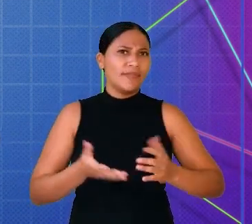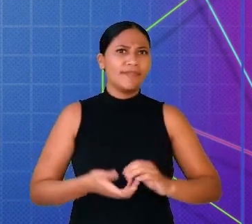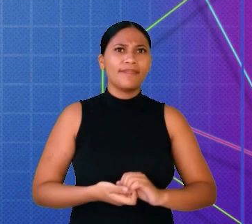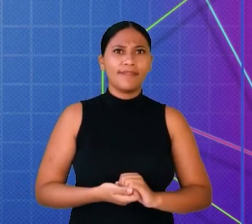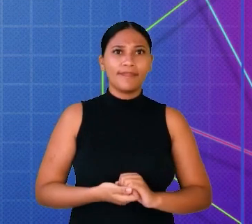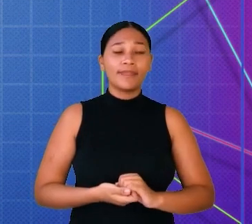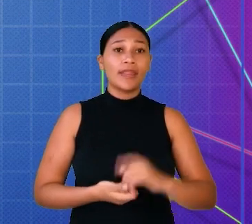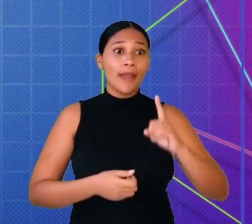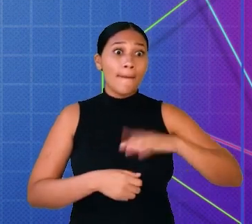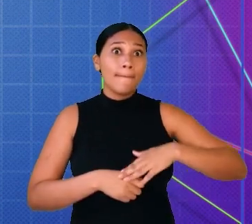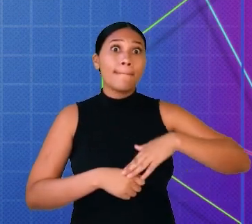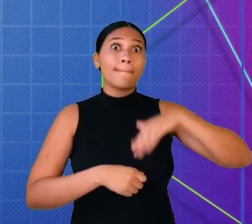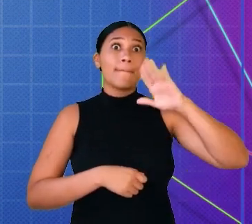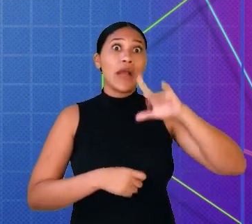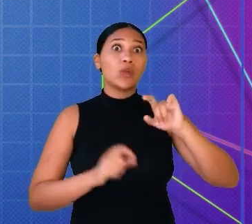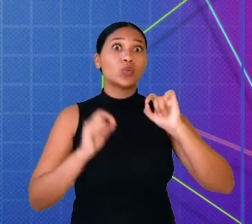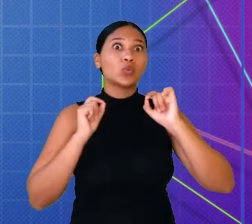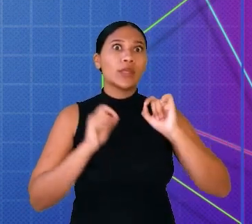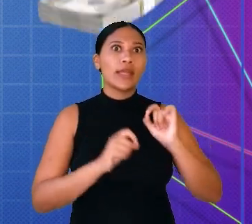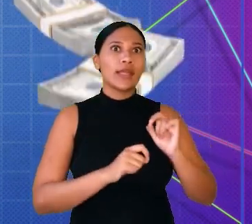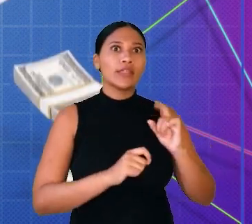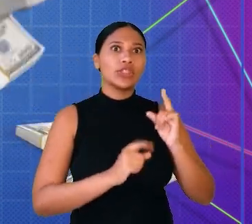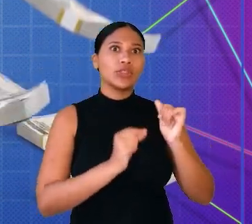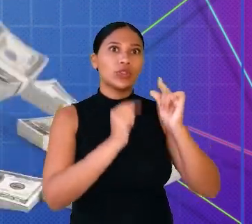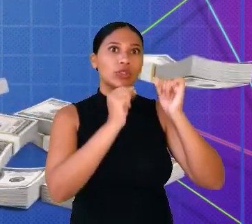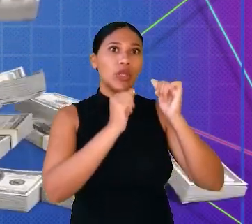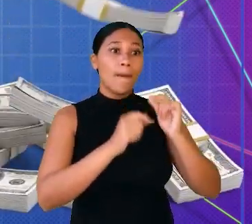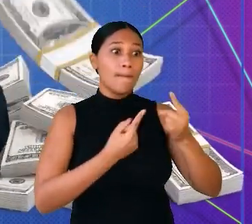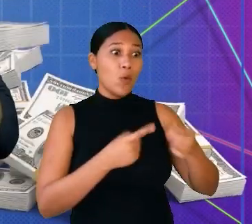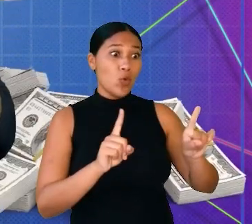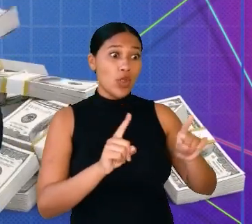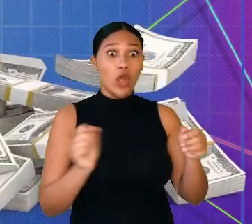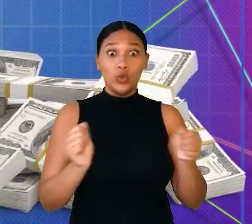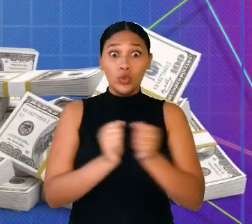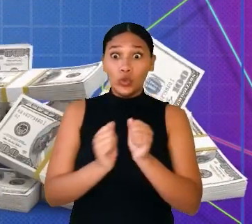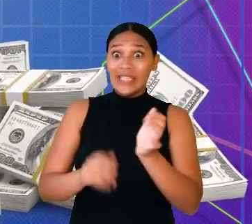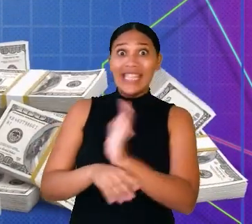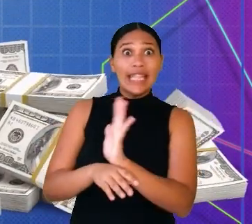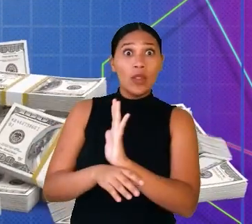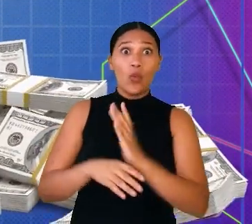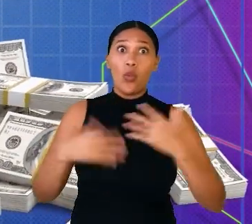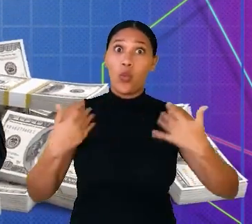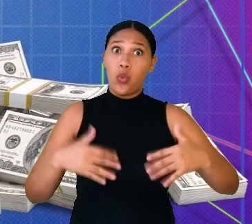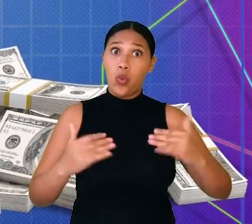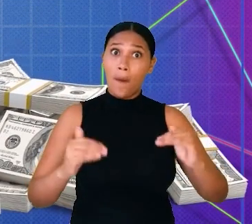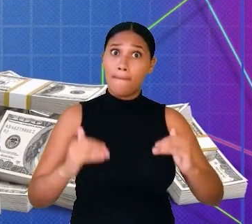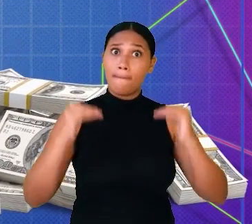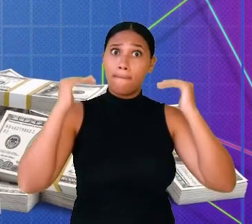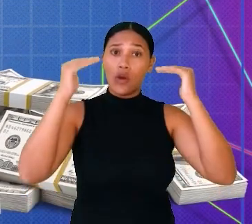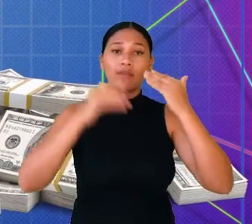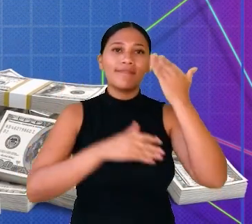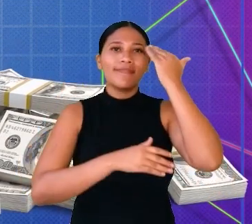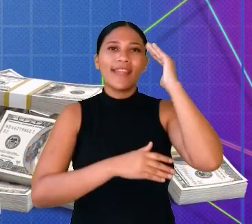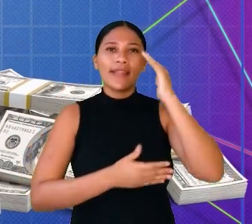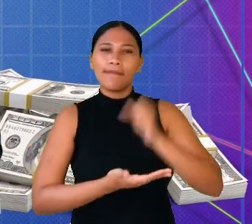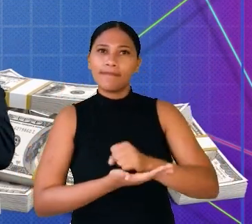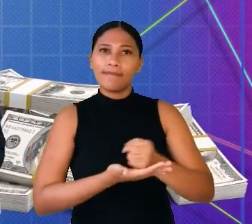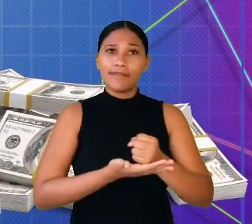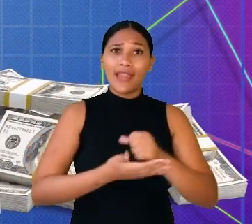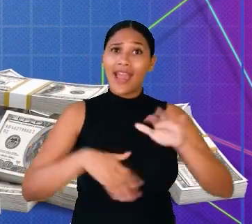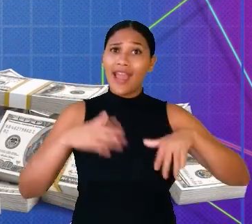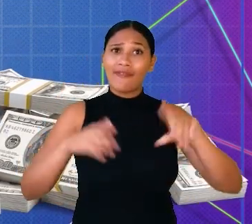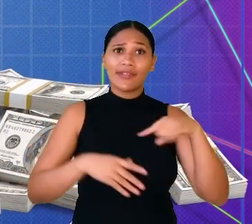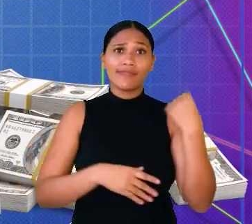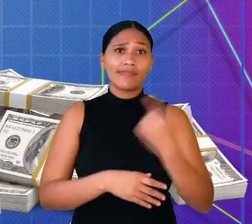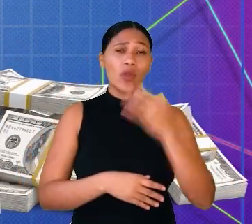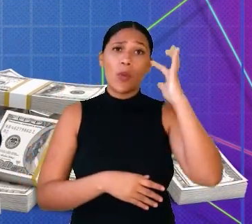cena que nós temos, tendo gerado mais receita que o mercado de cinema e música juntos. Hoje, então, precisamos entender que esse mercado está